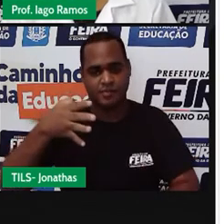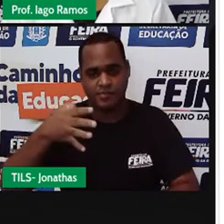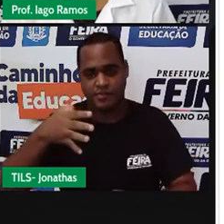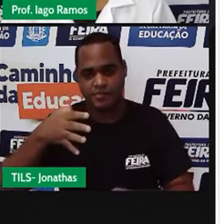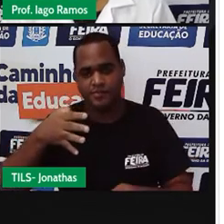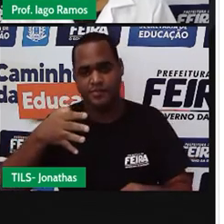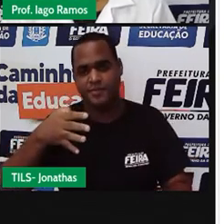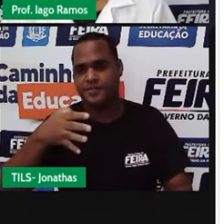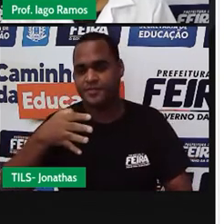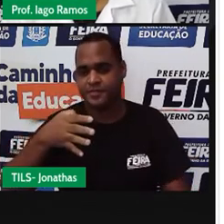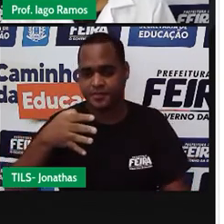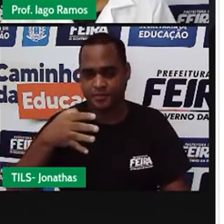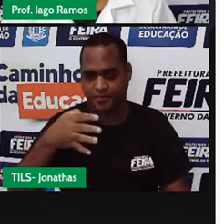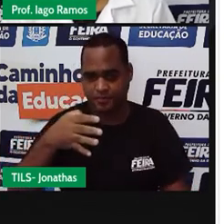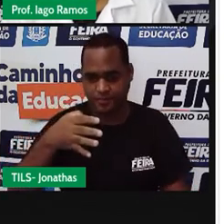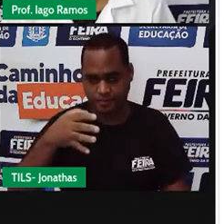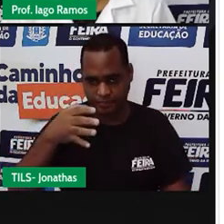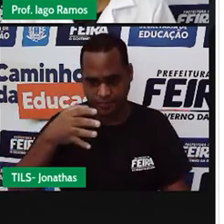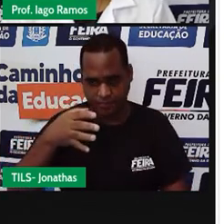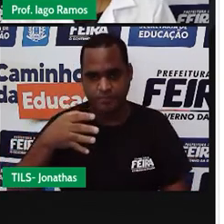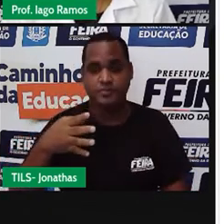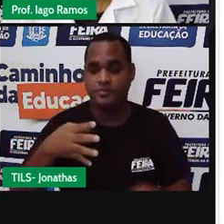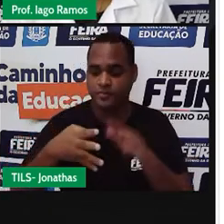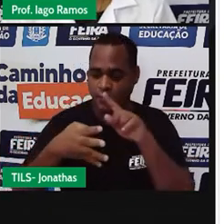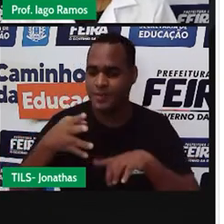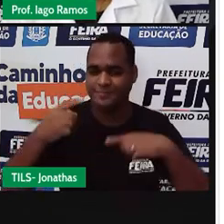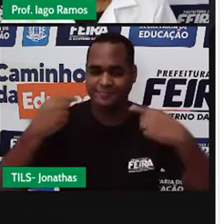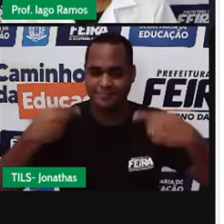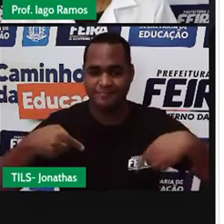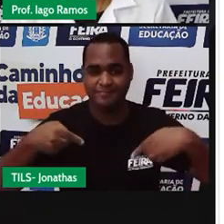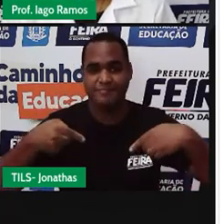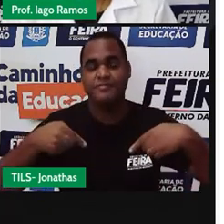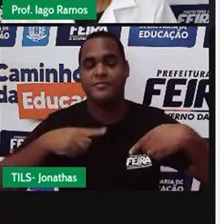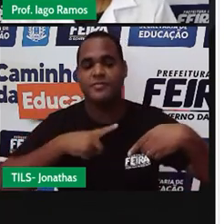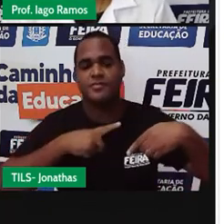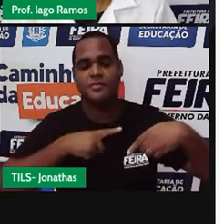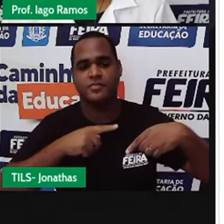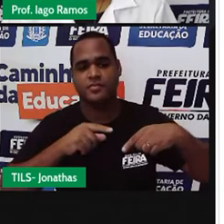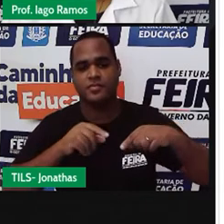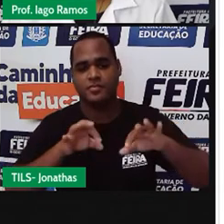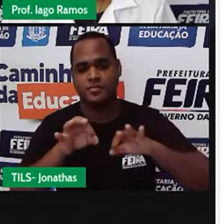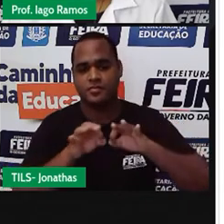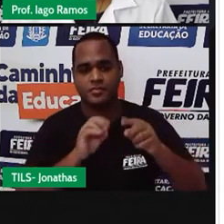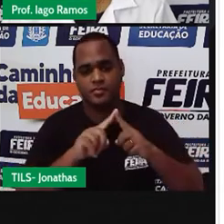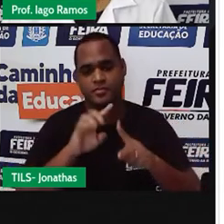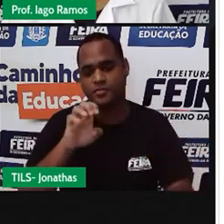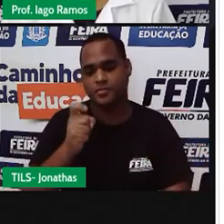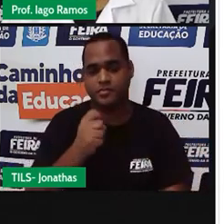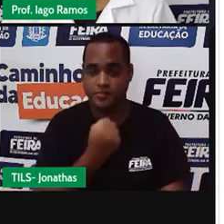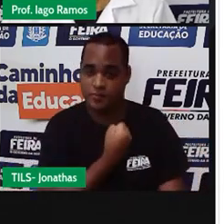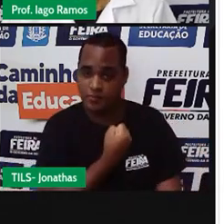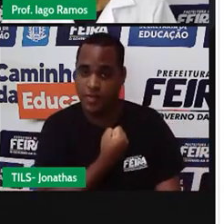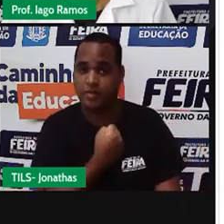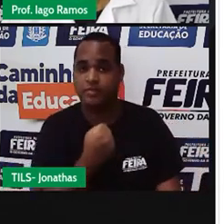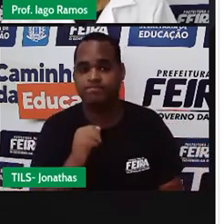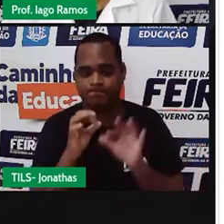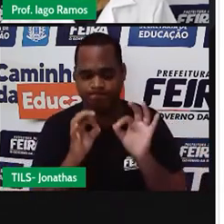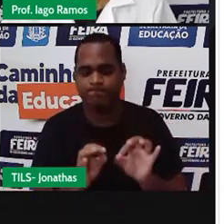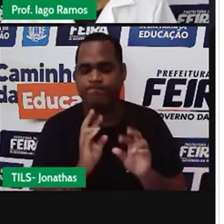esses quatro estudantes foram desafiados a resolver essa expressão numérica aqui